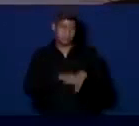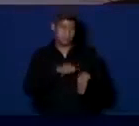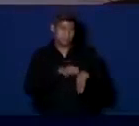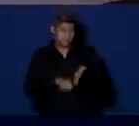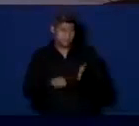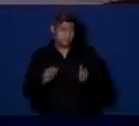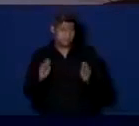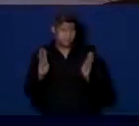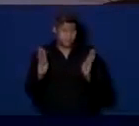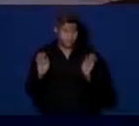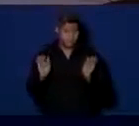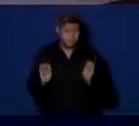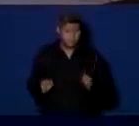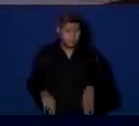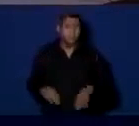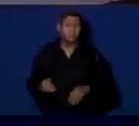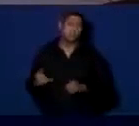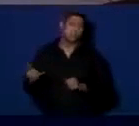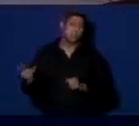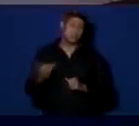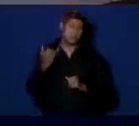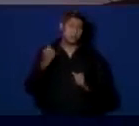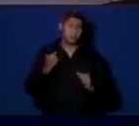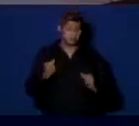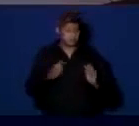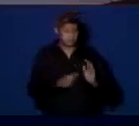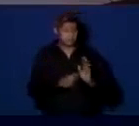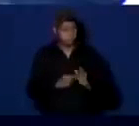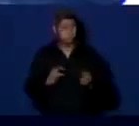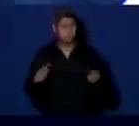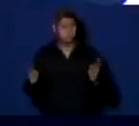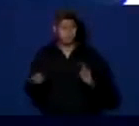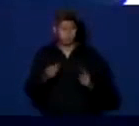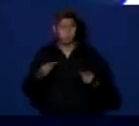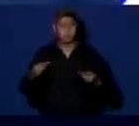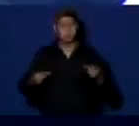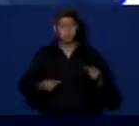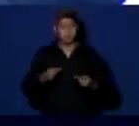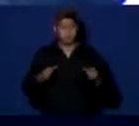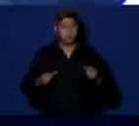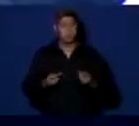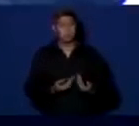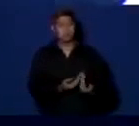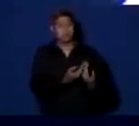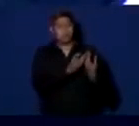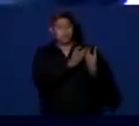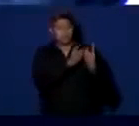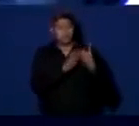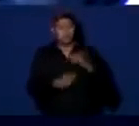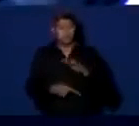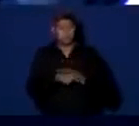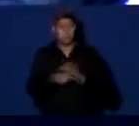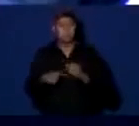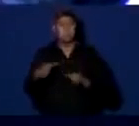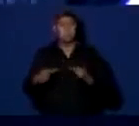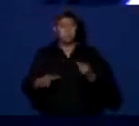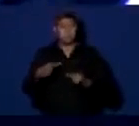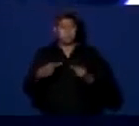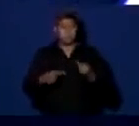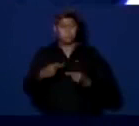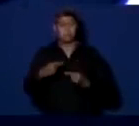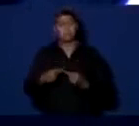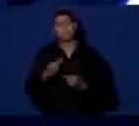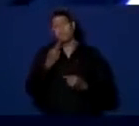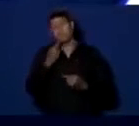sinal, e muito importante para poder trazer o debate político, trazer a responsabilidade para o debate político, um paper